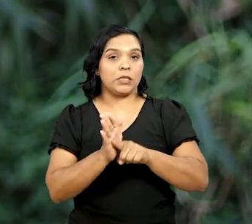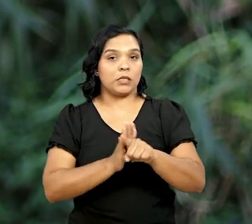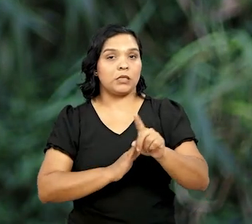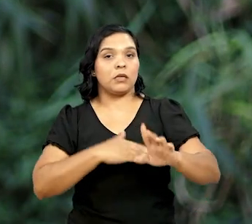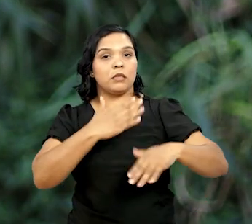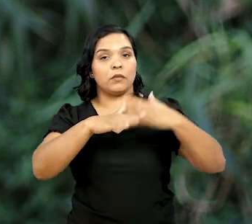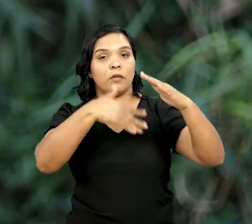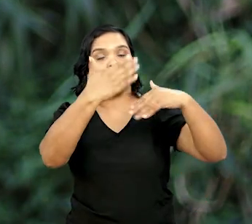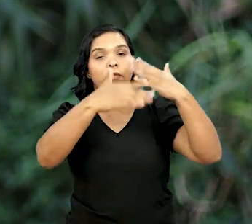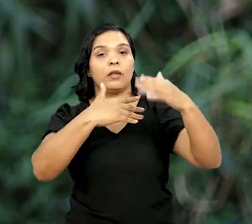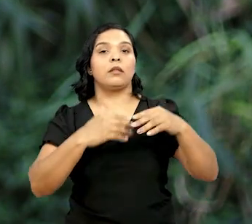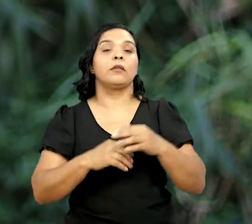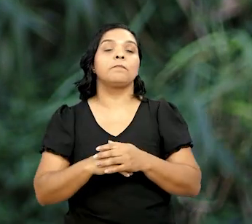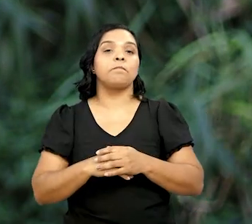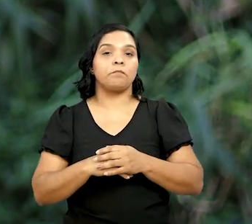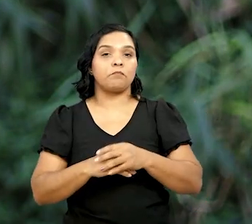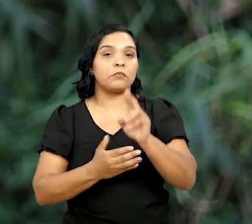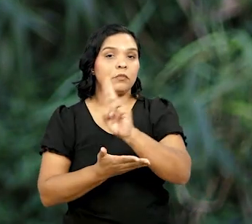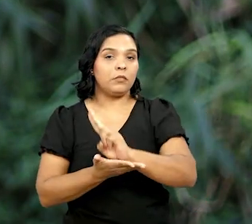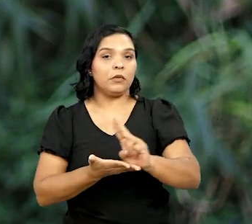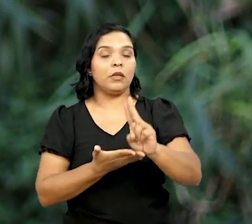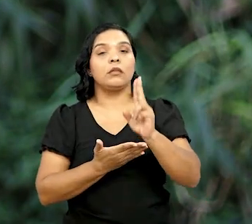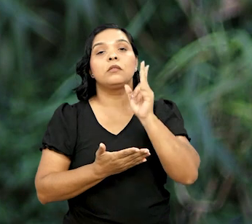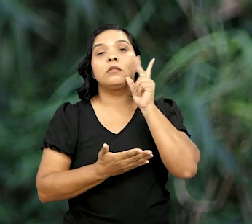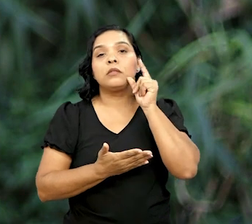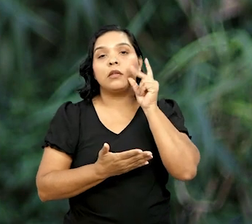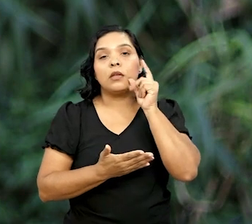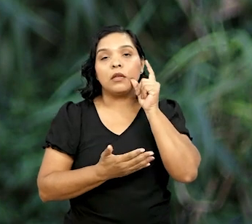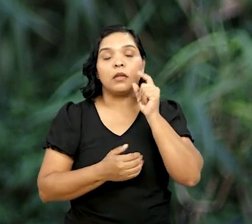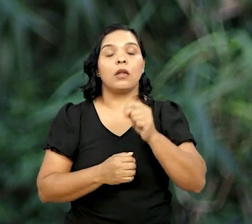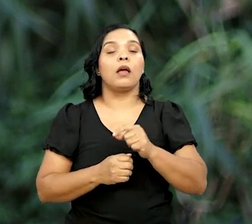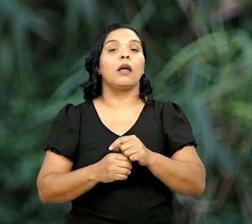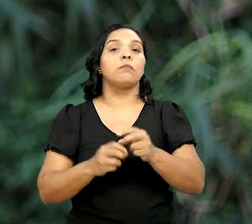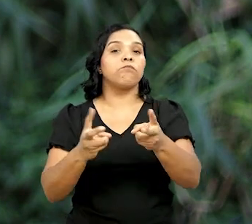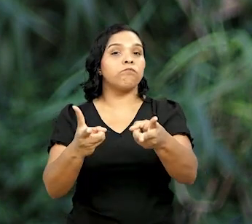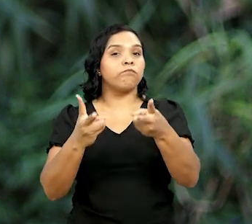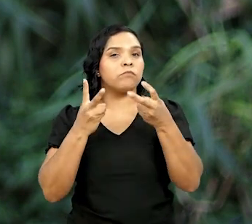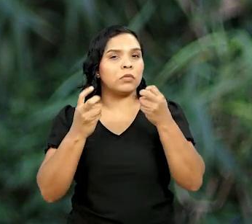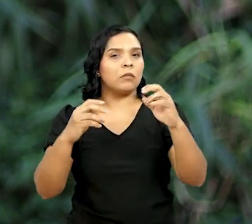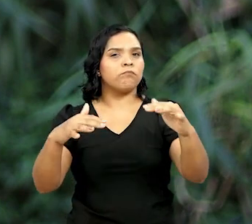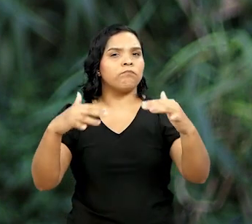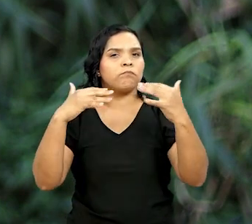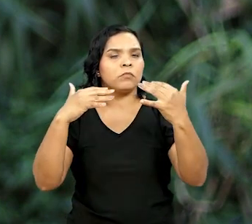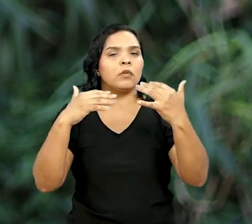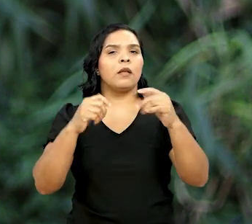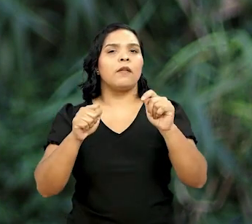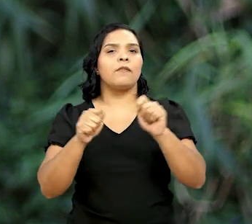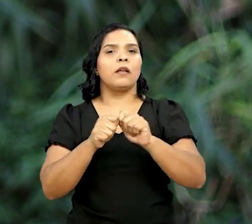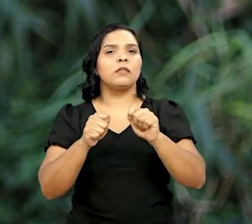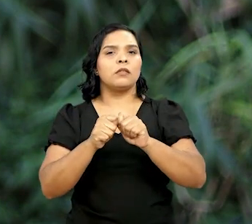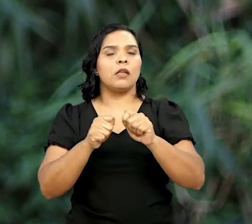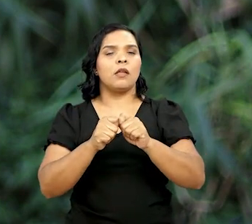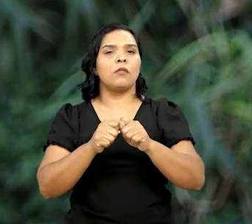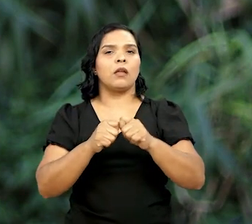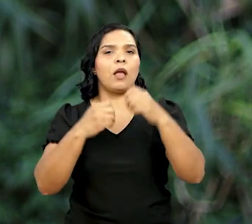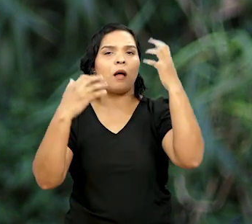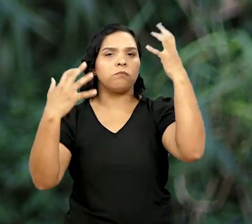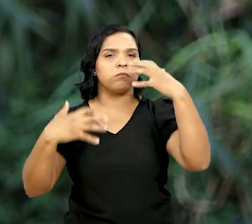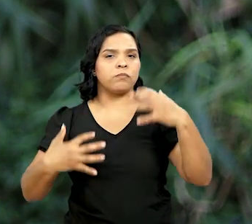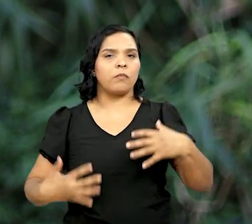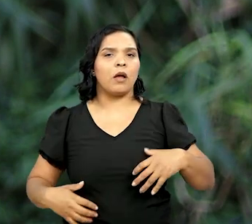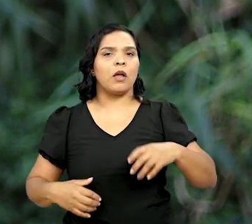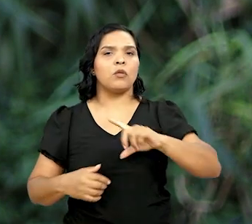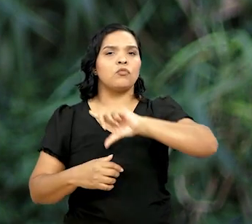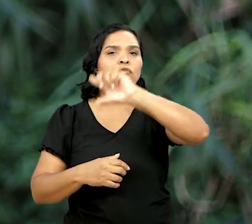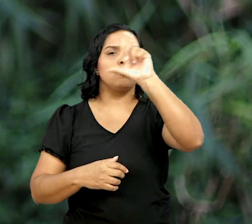Uma pesquisa desenvolvida na Universidade Federal do Ceará, campus de Fortaleza, chama a atenção de pessoas que costumam realizar o banho de